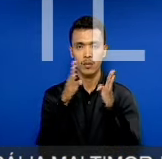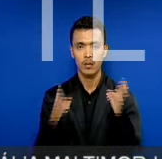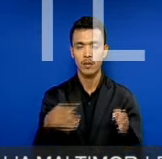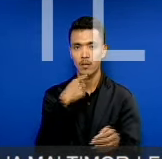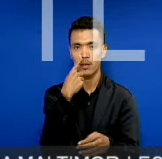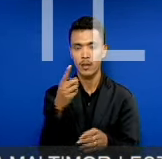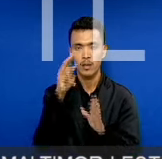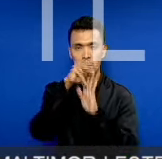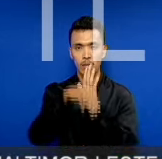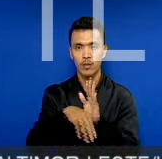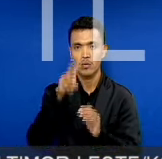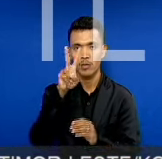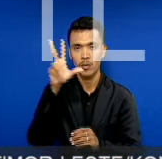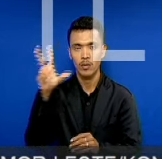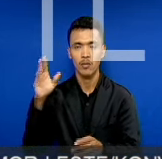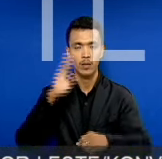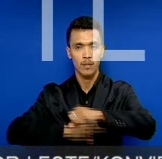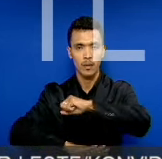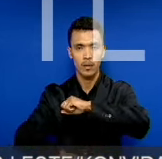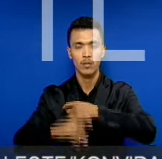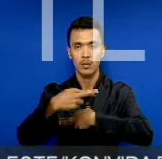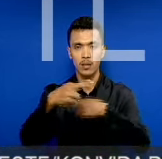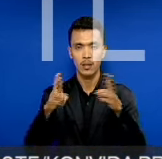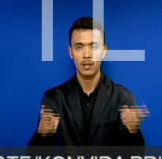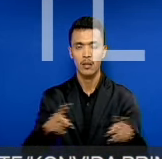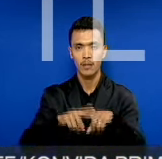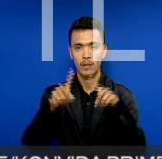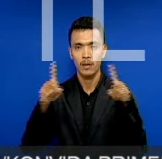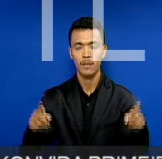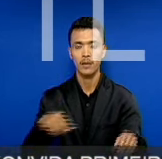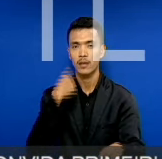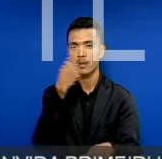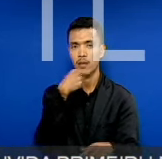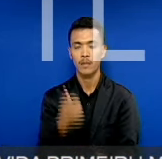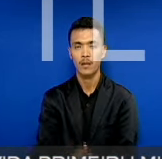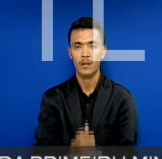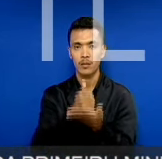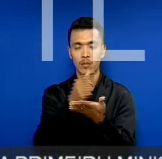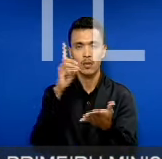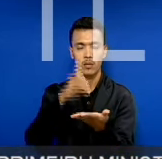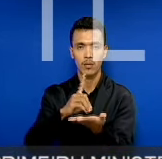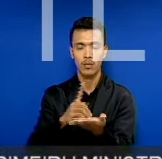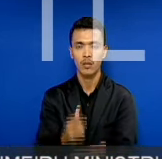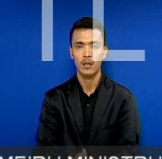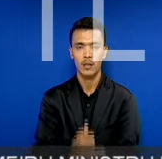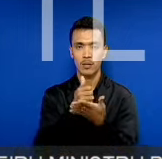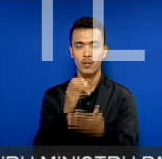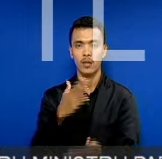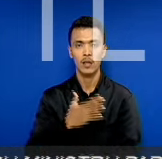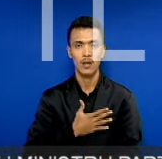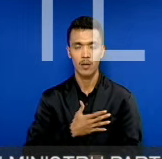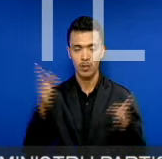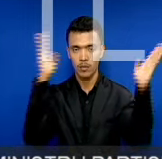o mai, kal minuto duro tolo, nye partisa sala. Mais nye besé mak atende, nye partera mak atende. Agora, hau niha problema,